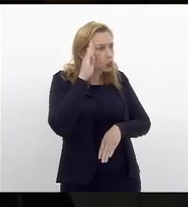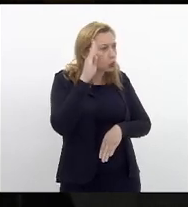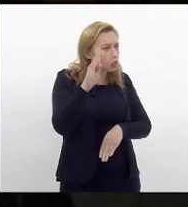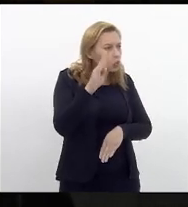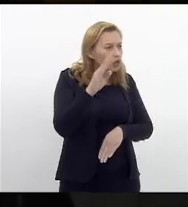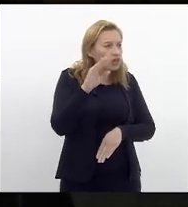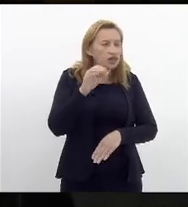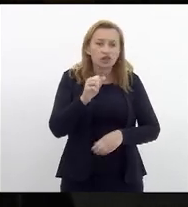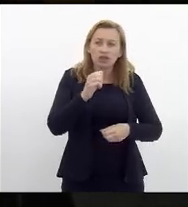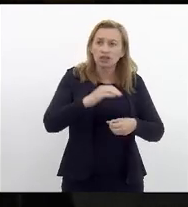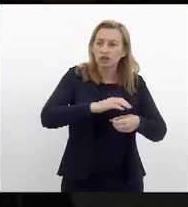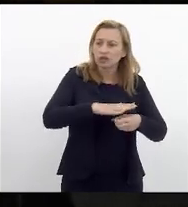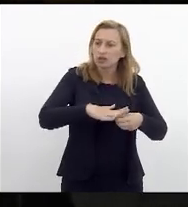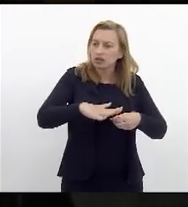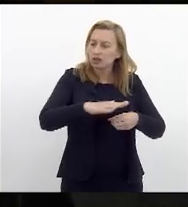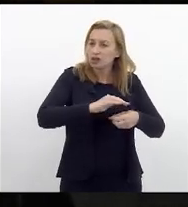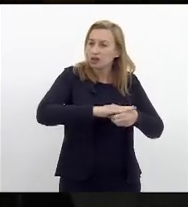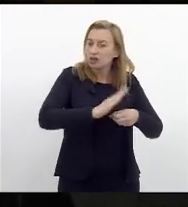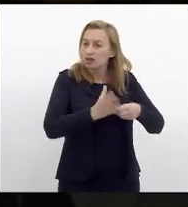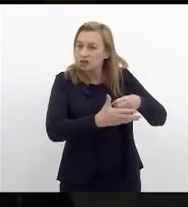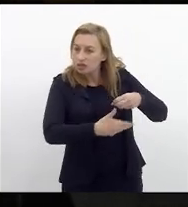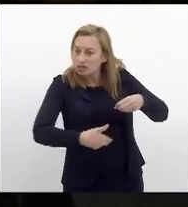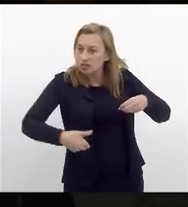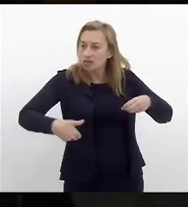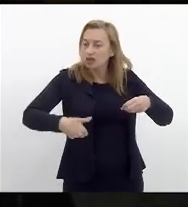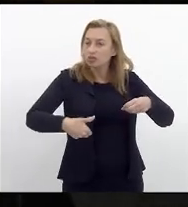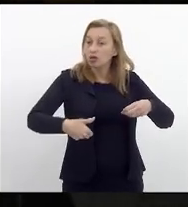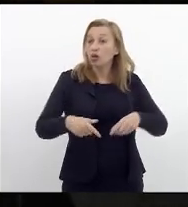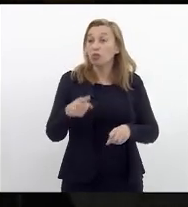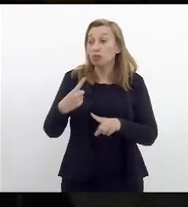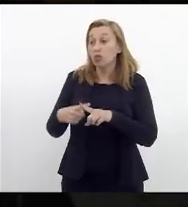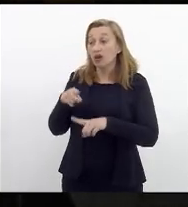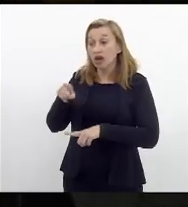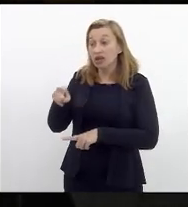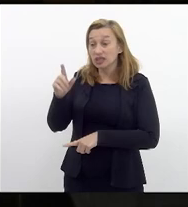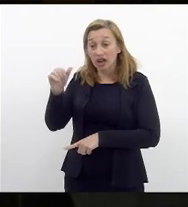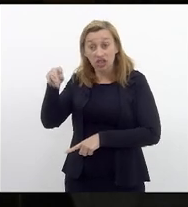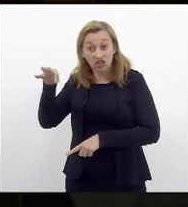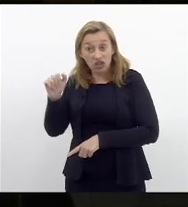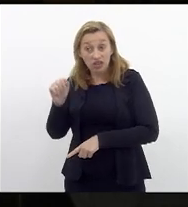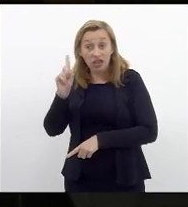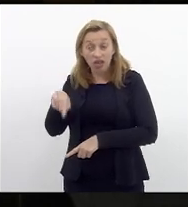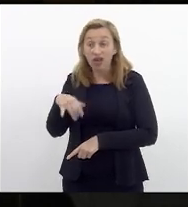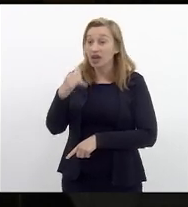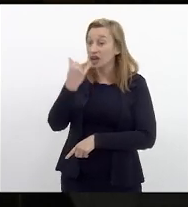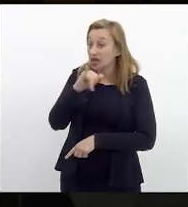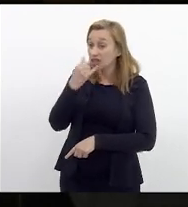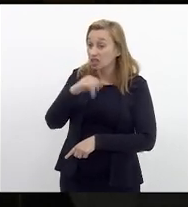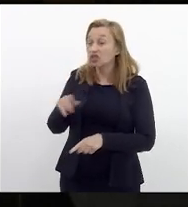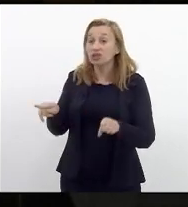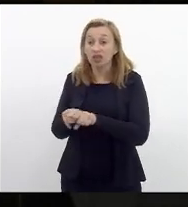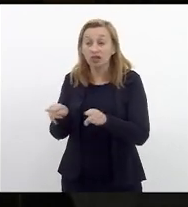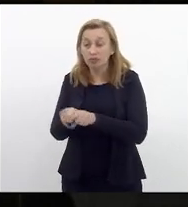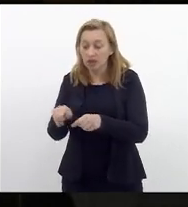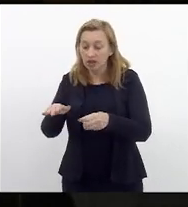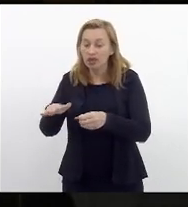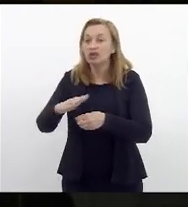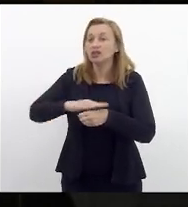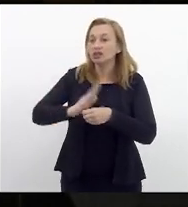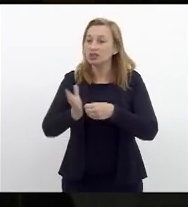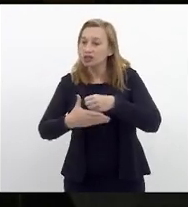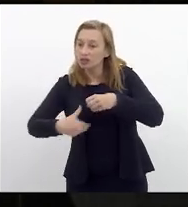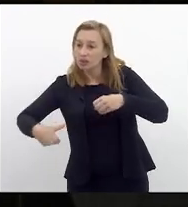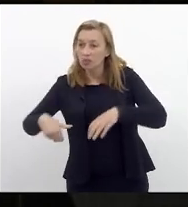de saneamento, porque esta agência é energia e saneamento, mas principalmente na área de